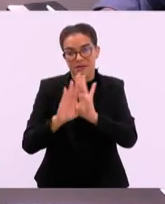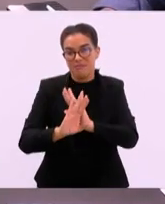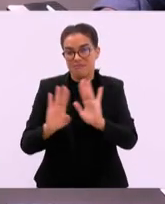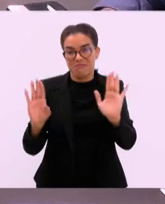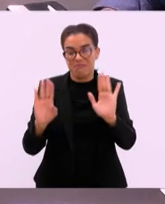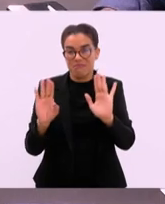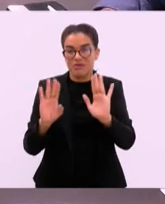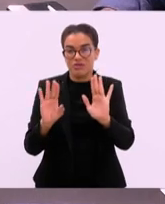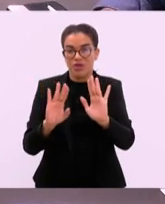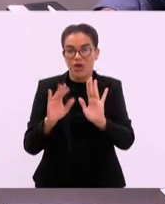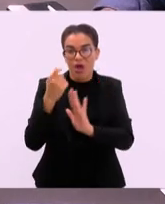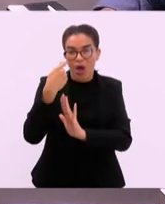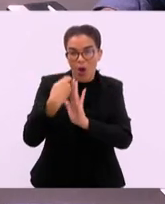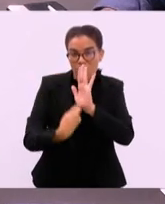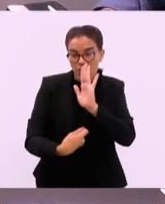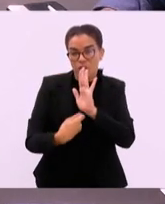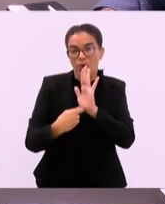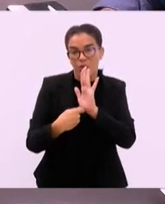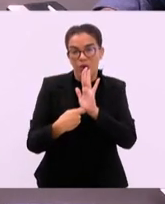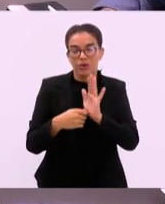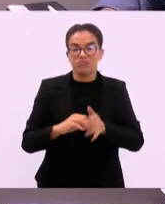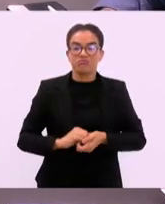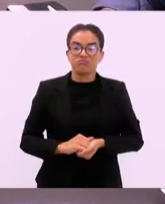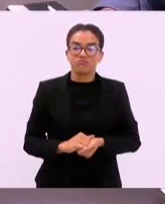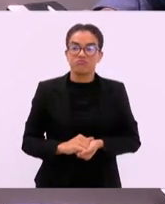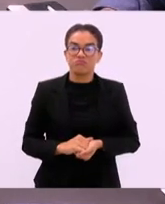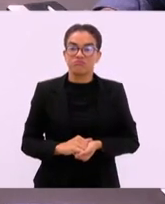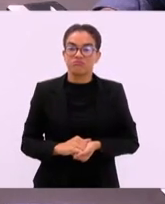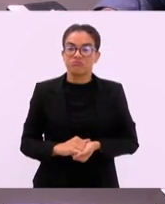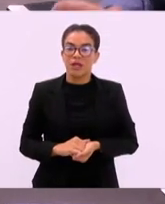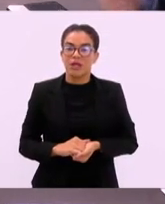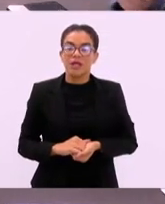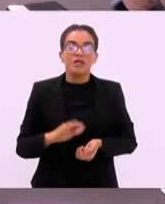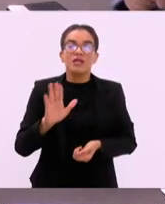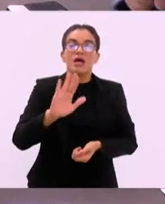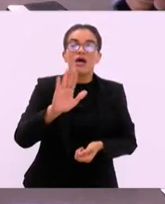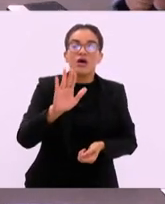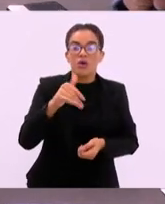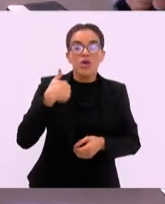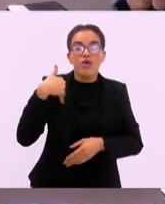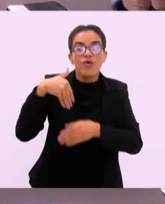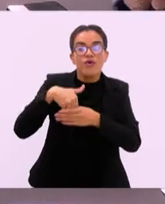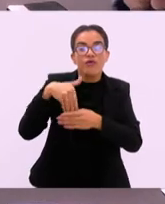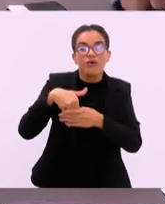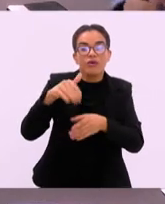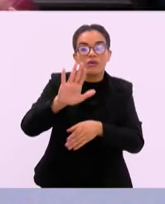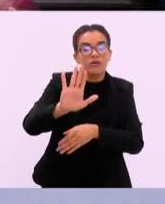Excelência é autor da emenda, né? Não pode ser o relator. Mas era só... Não, mas eu estaria votando.